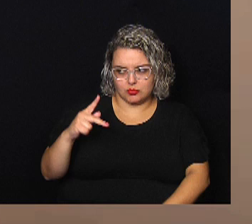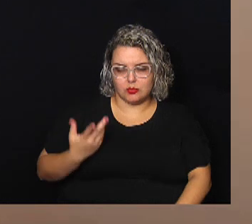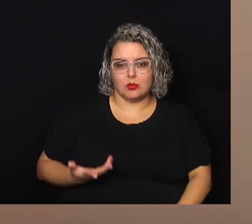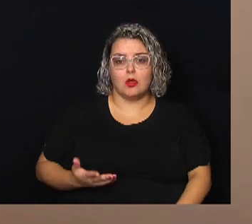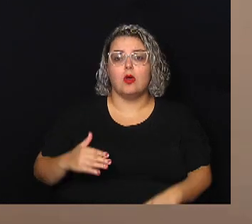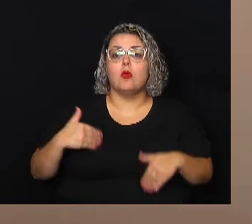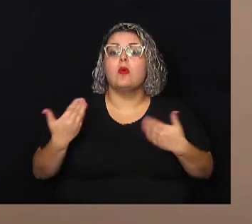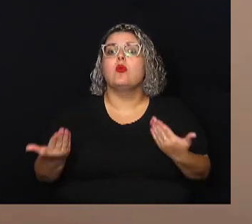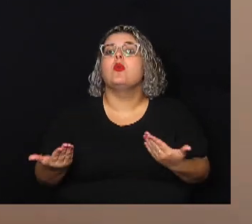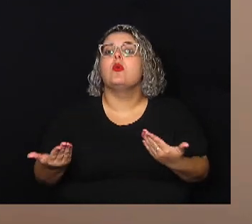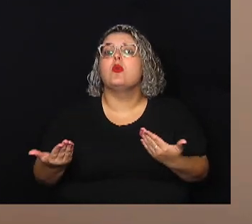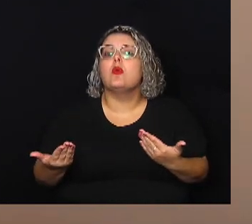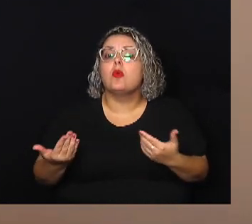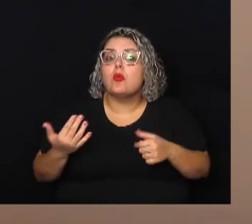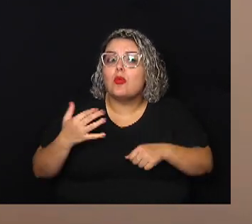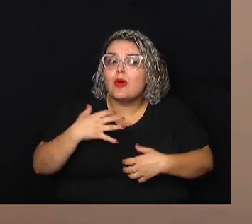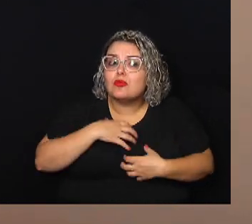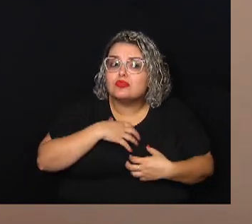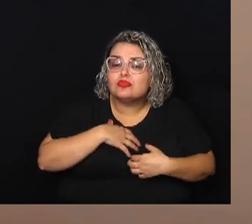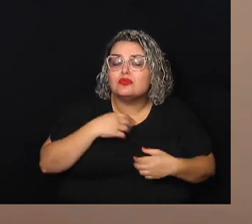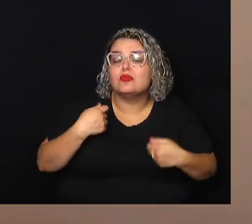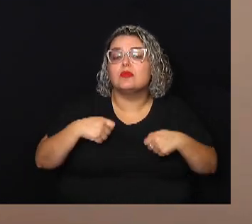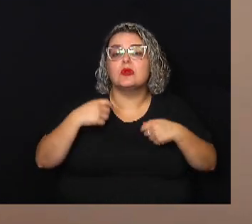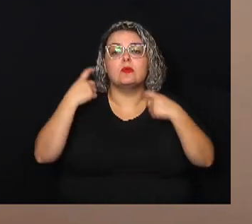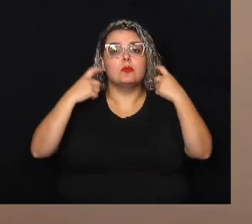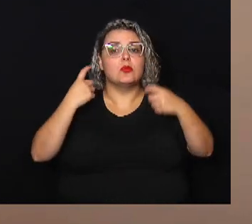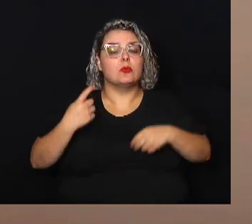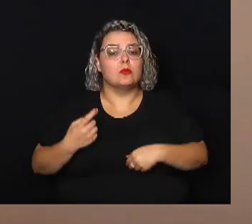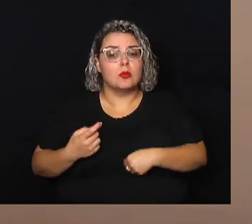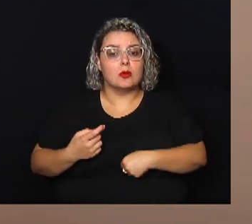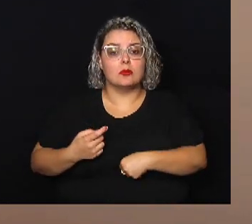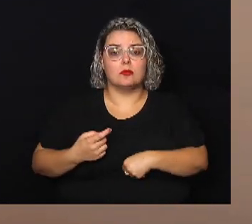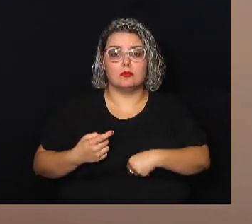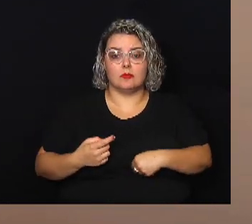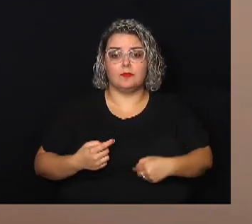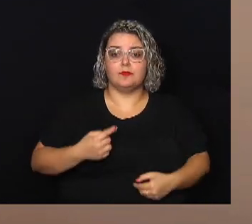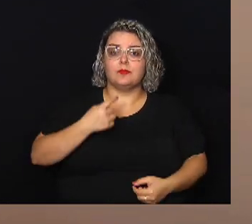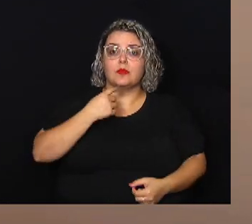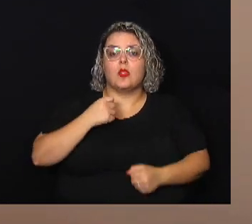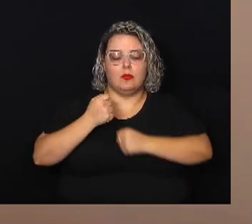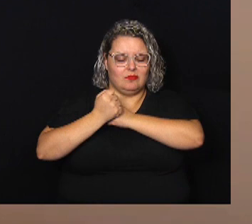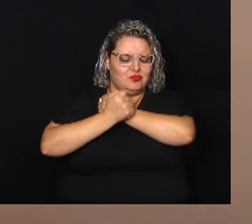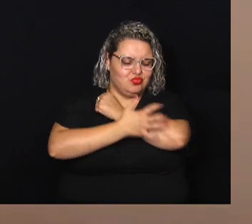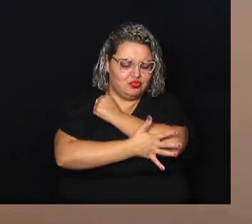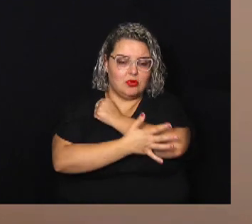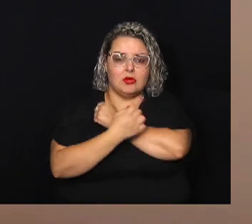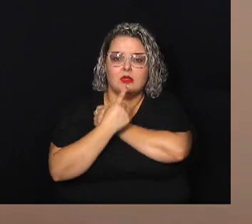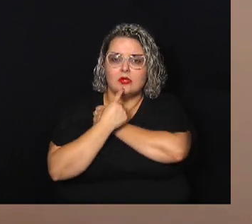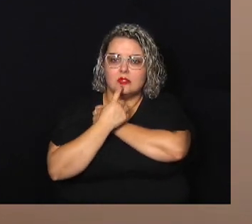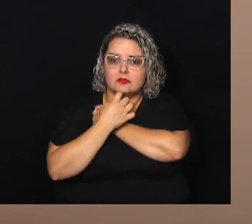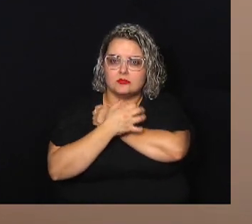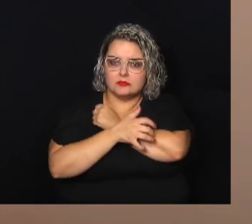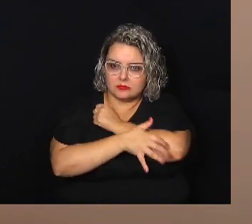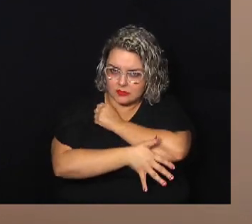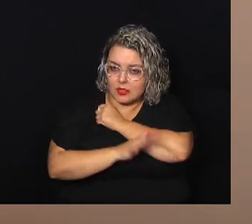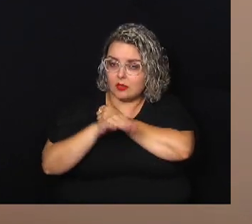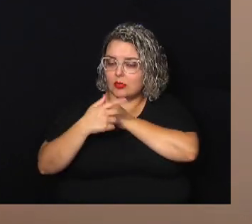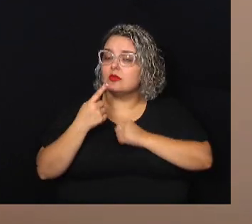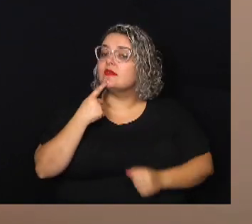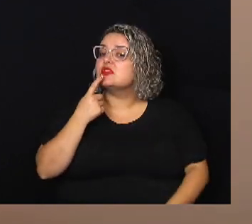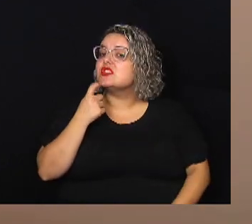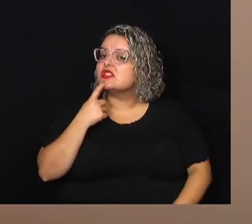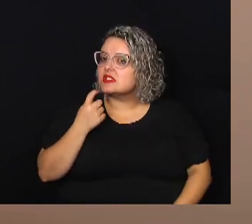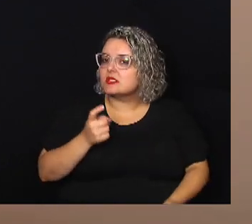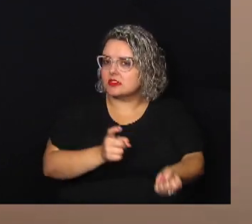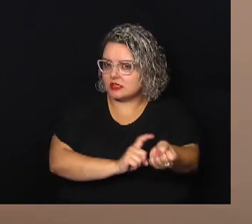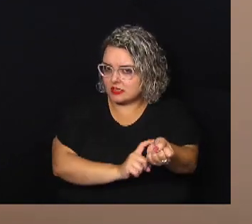Marcos Adriano Jota, eu preciso me preocupar? Sangramento nas fezes. E quando eu falo em sangramento,